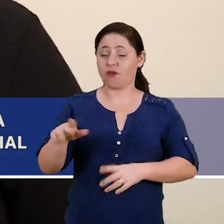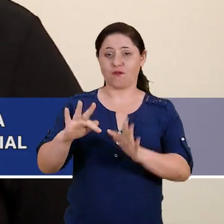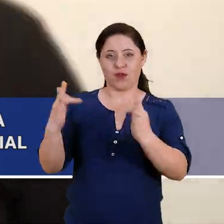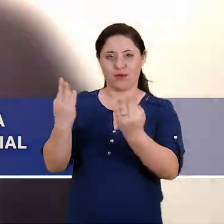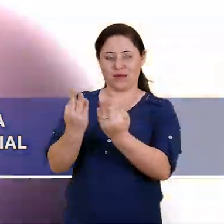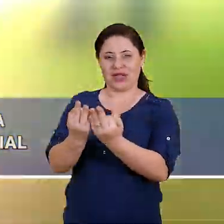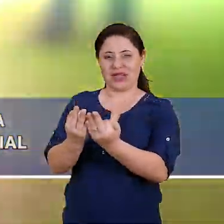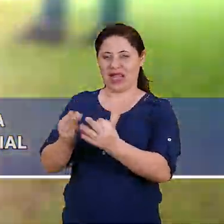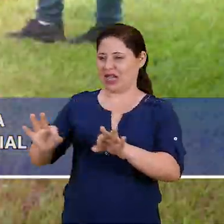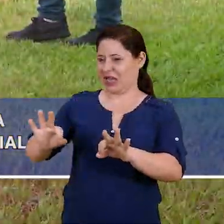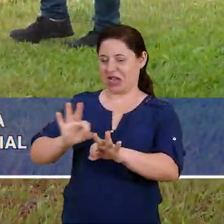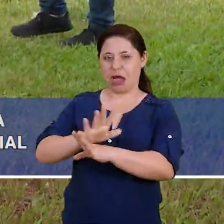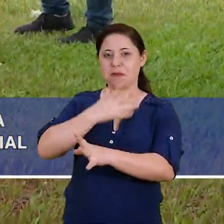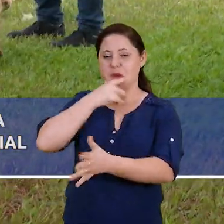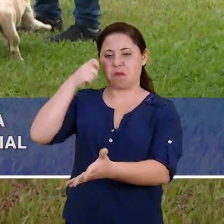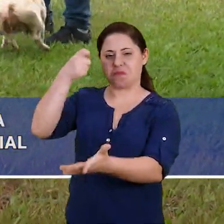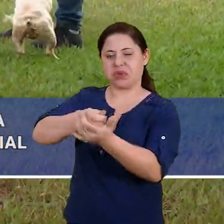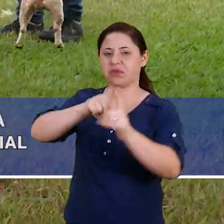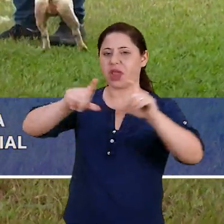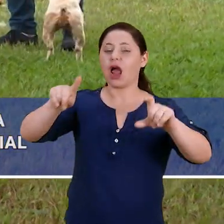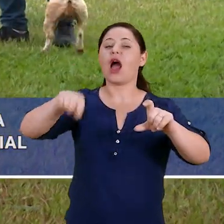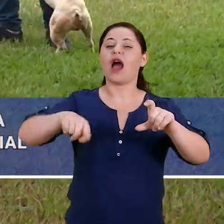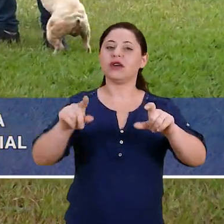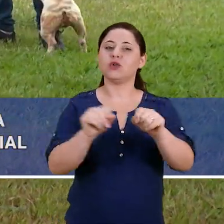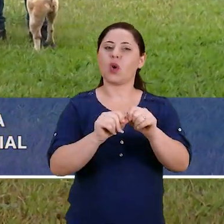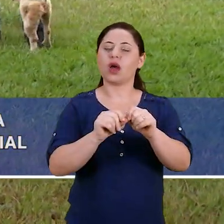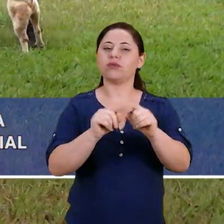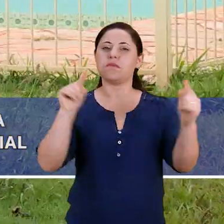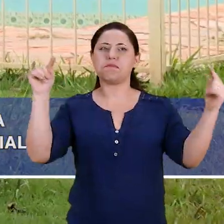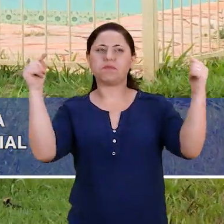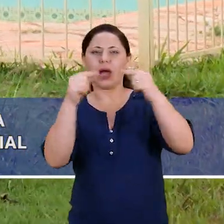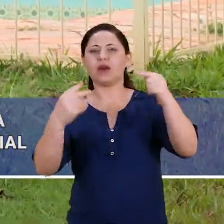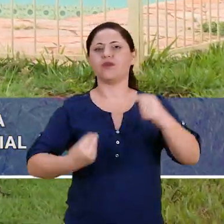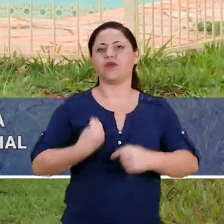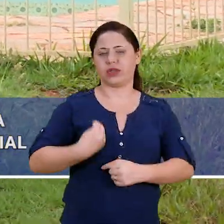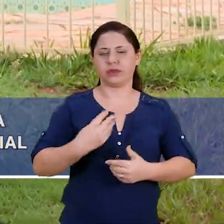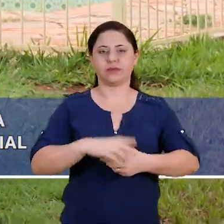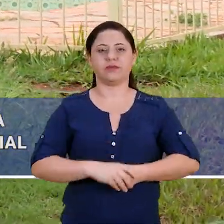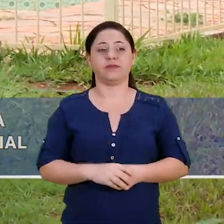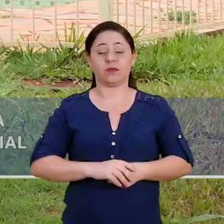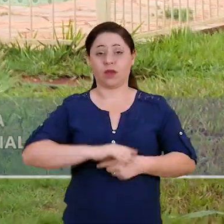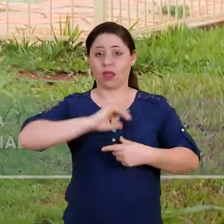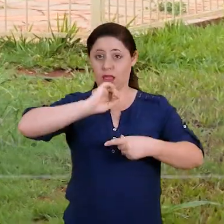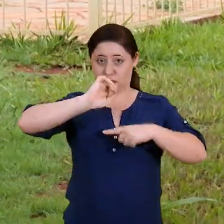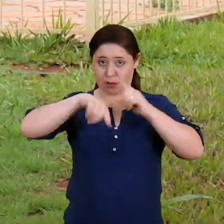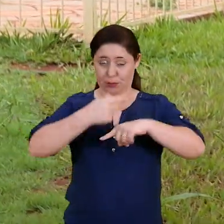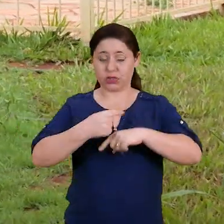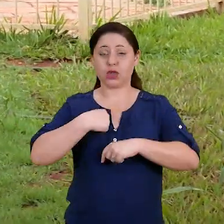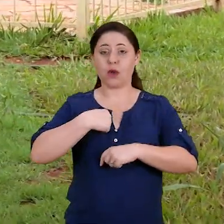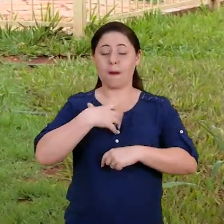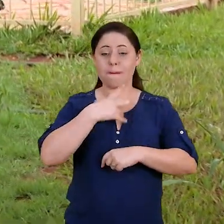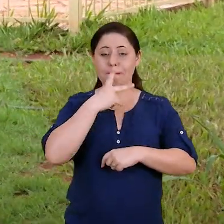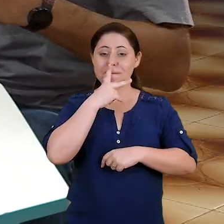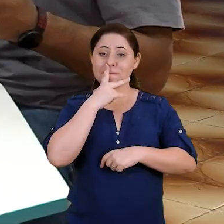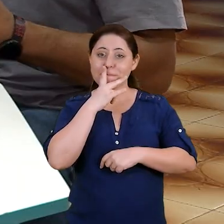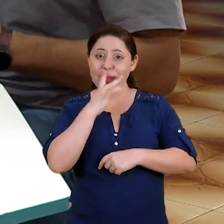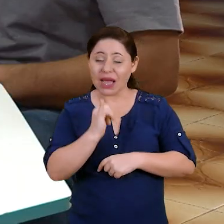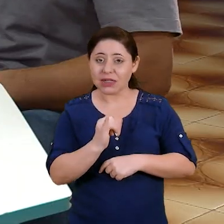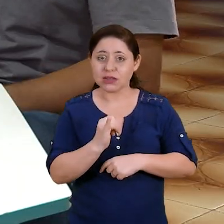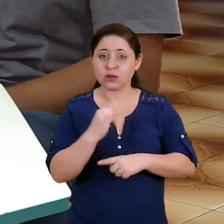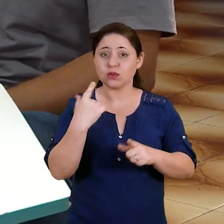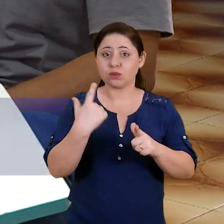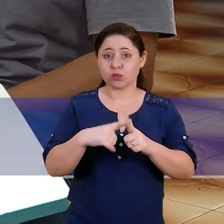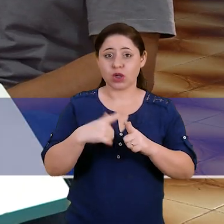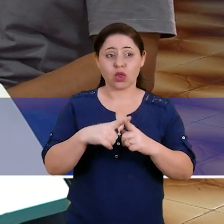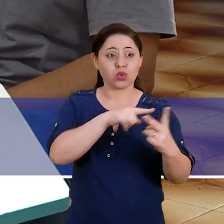sua namorada. Para essa família, a desconstrução do discurso machista se tornou meta de vida. Depois que fui